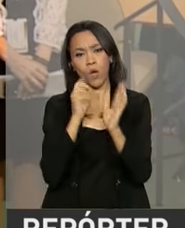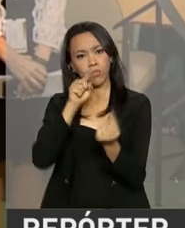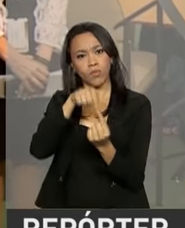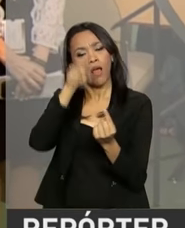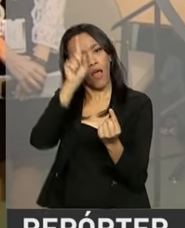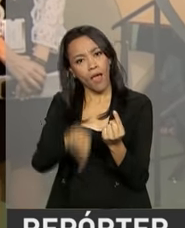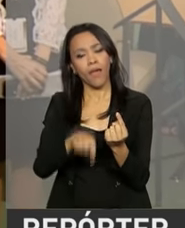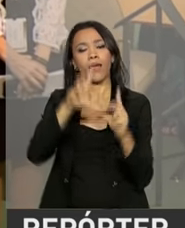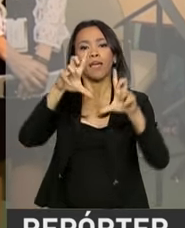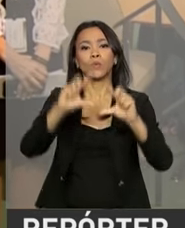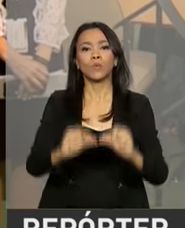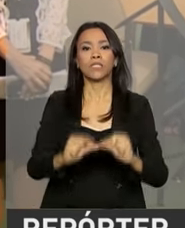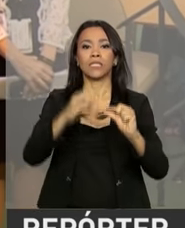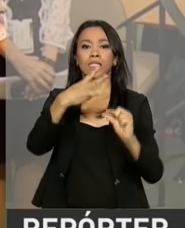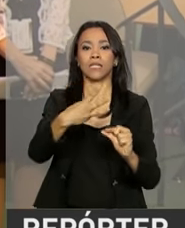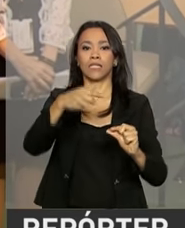em